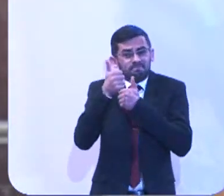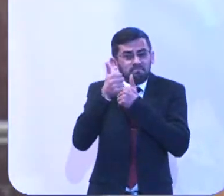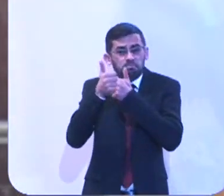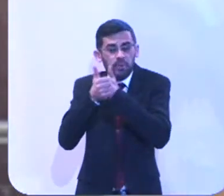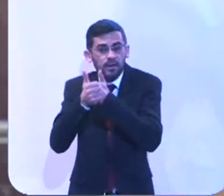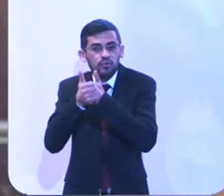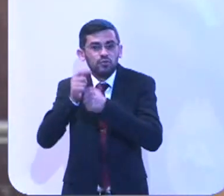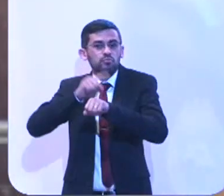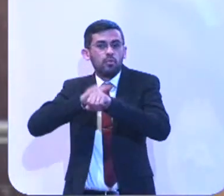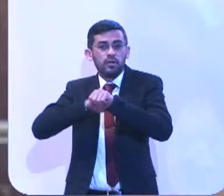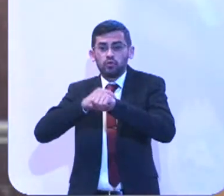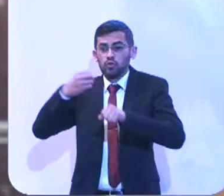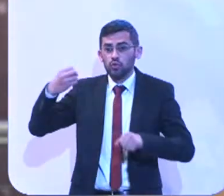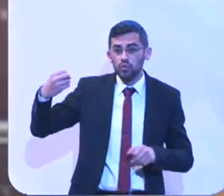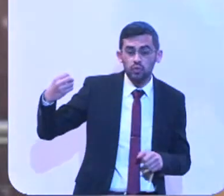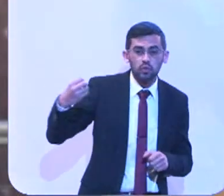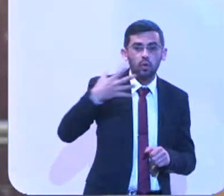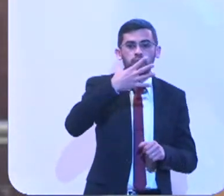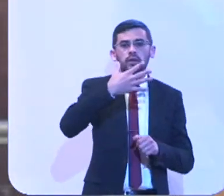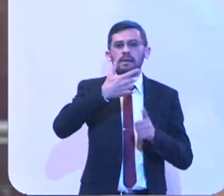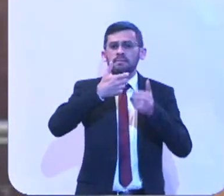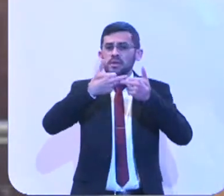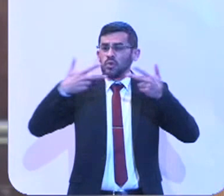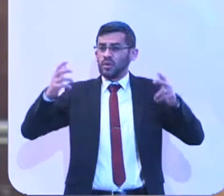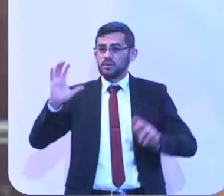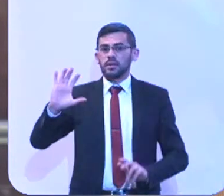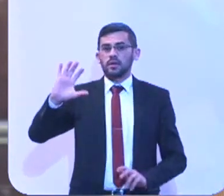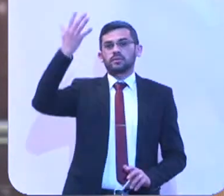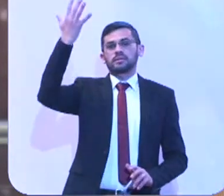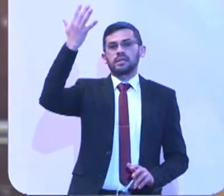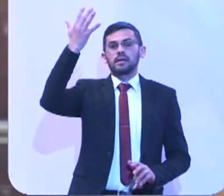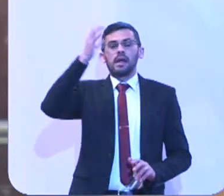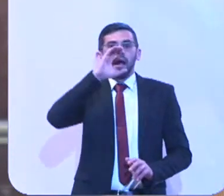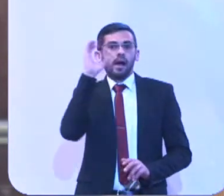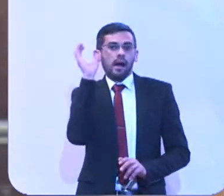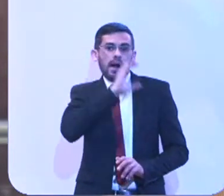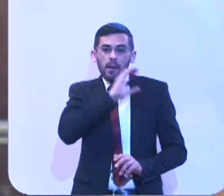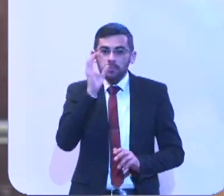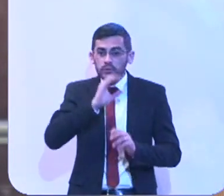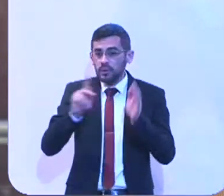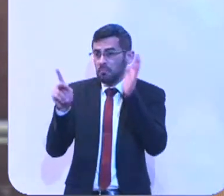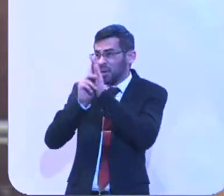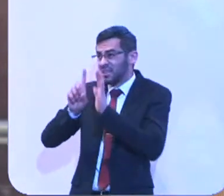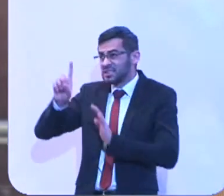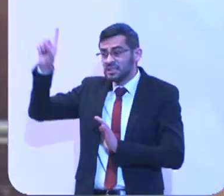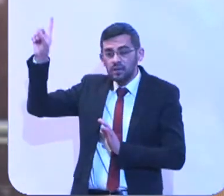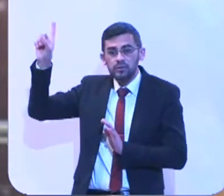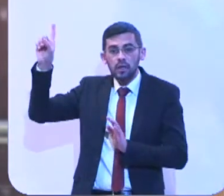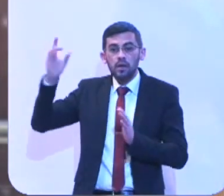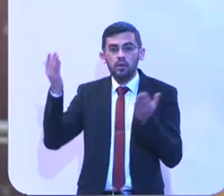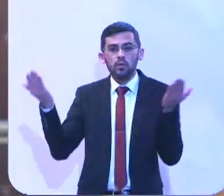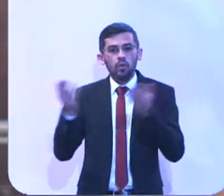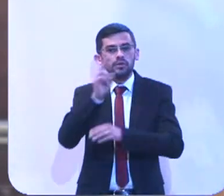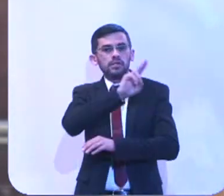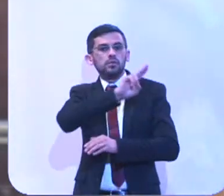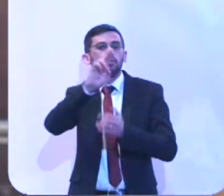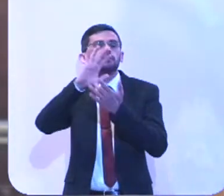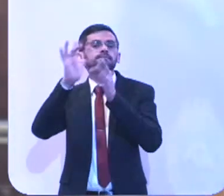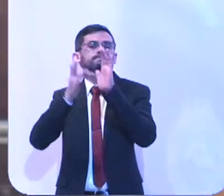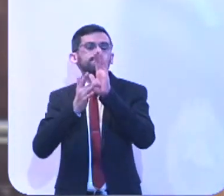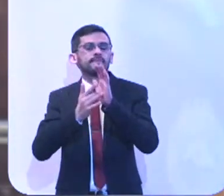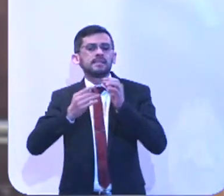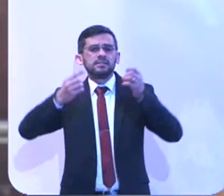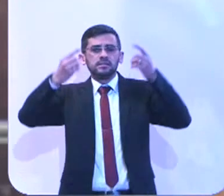avivamento. Algo vai acontecer nos próximos dias. E hoje eu queria, em nome de Jesus, te